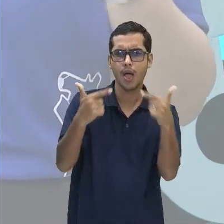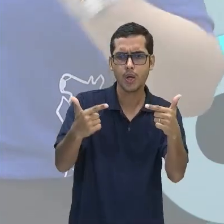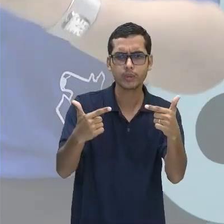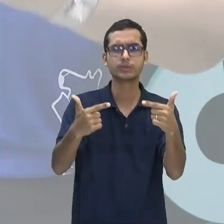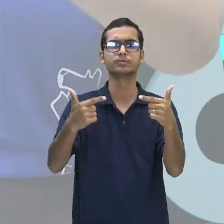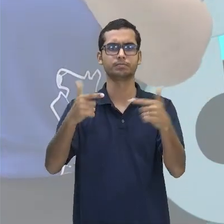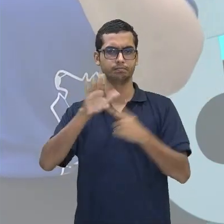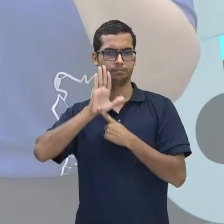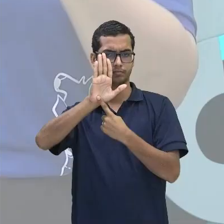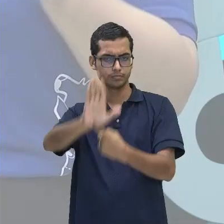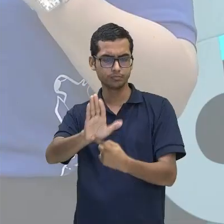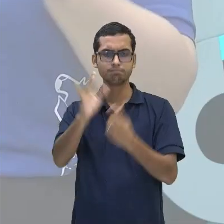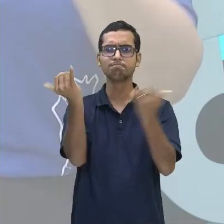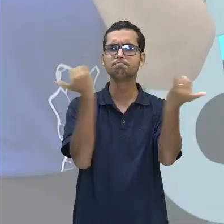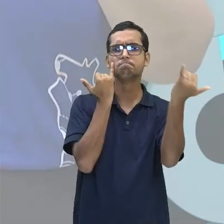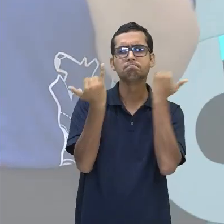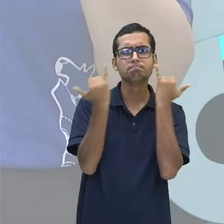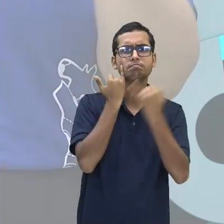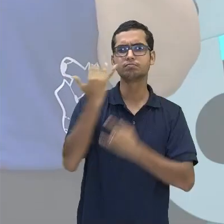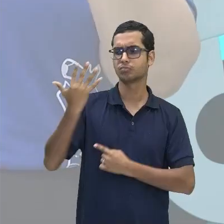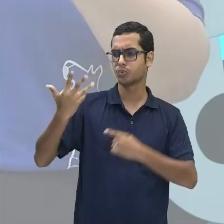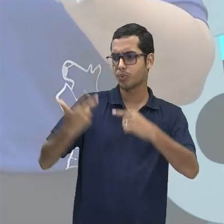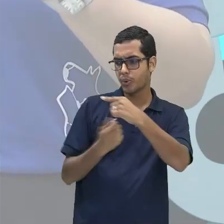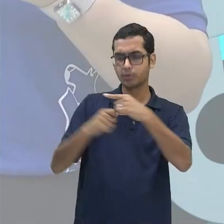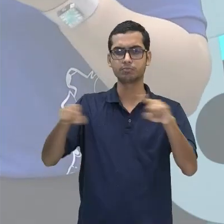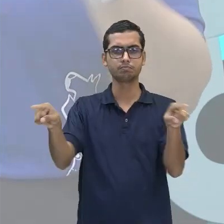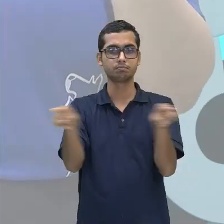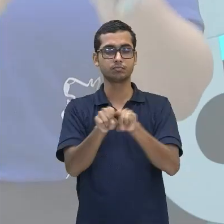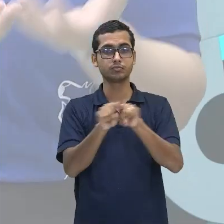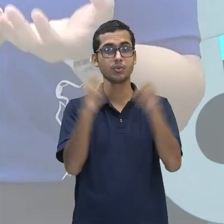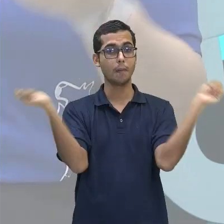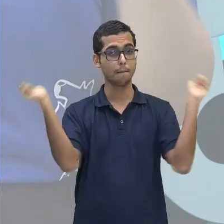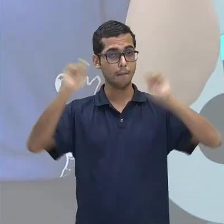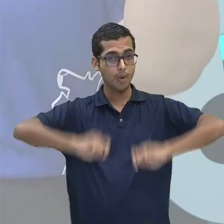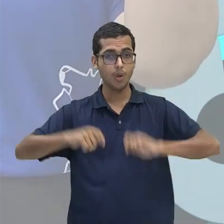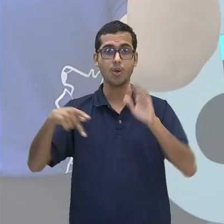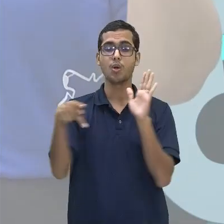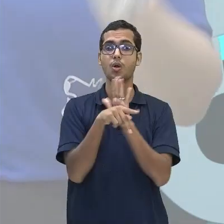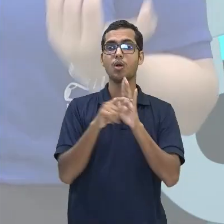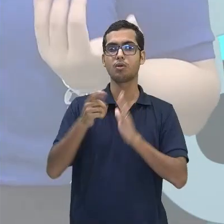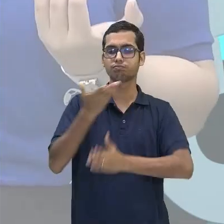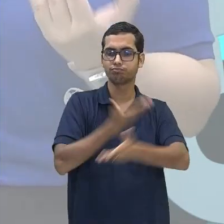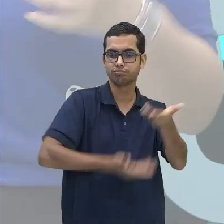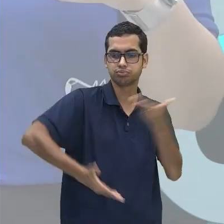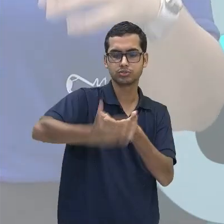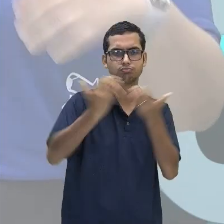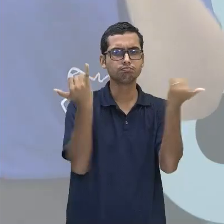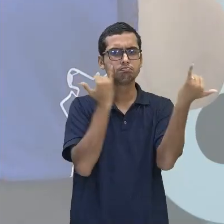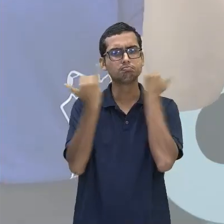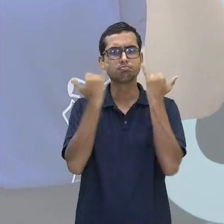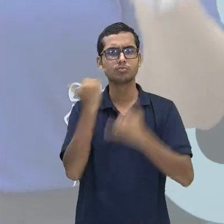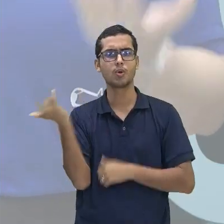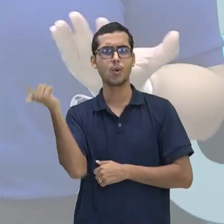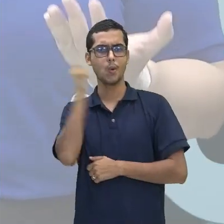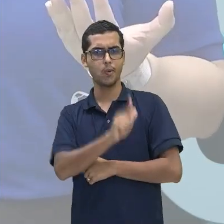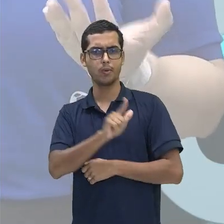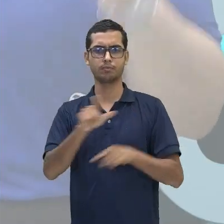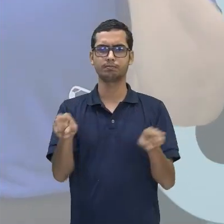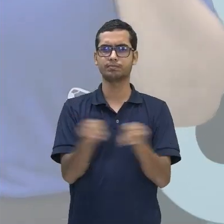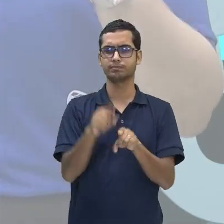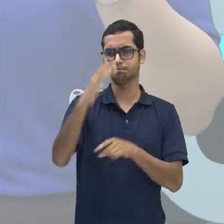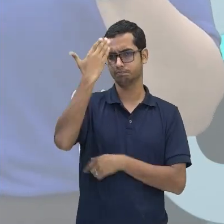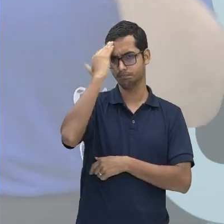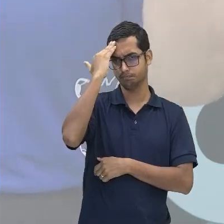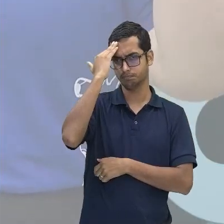nos trazem informações e me permitem interagir com essa informação e